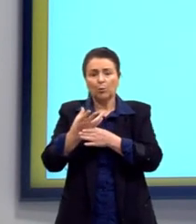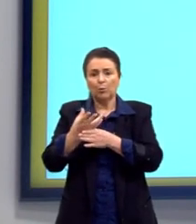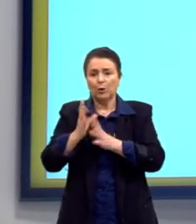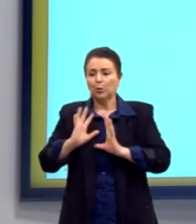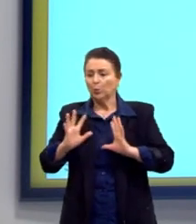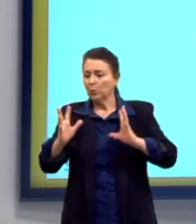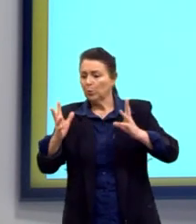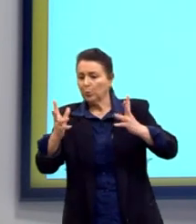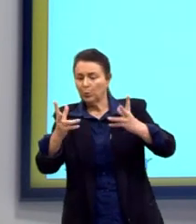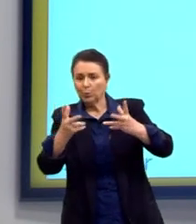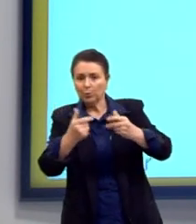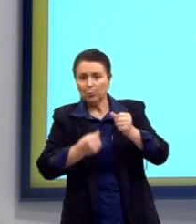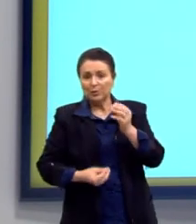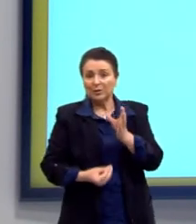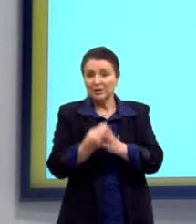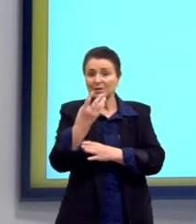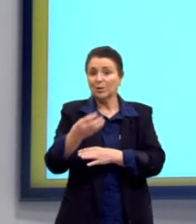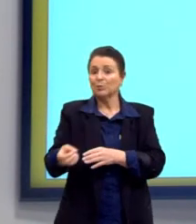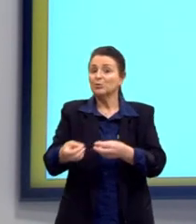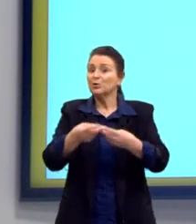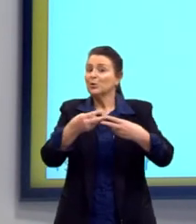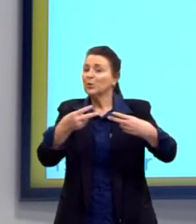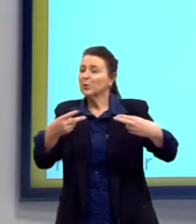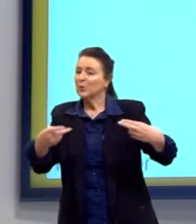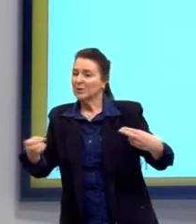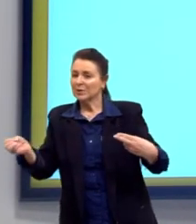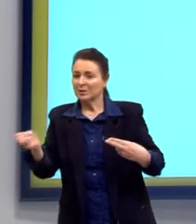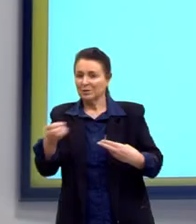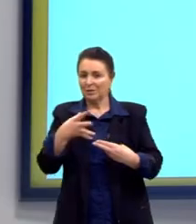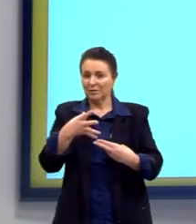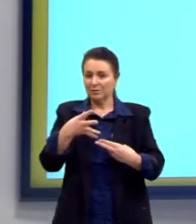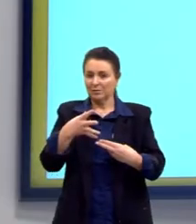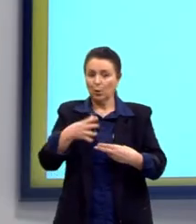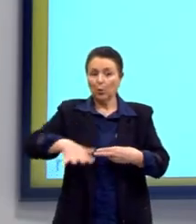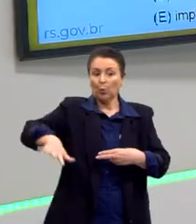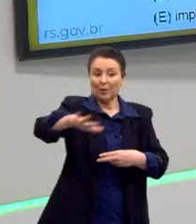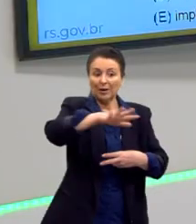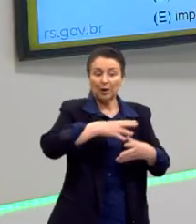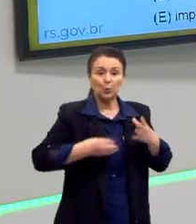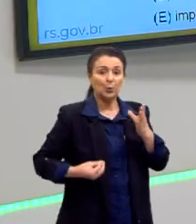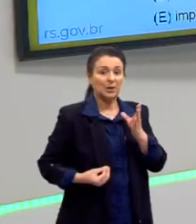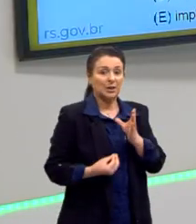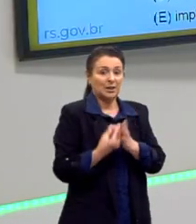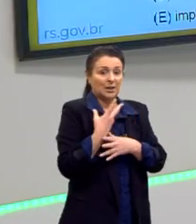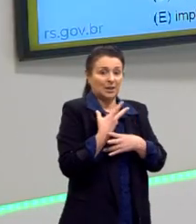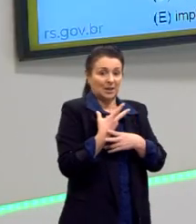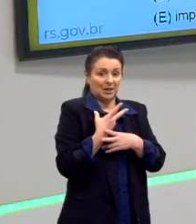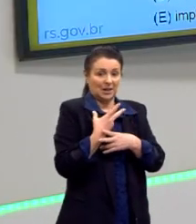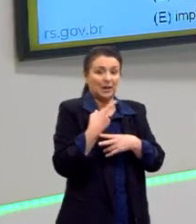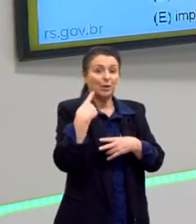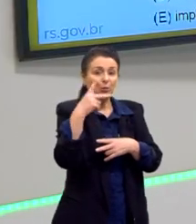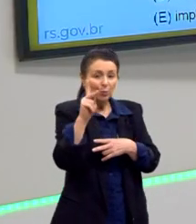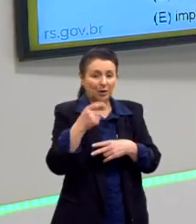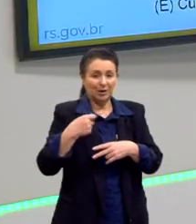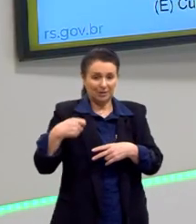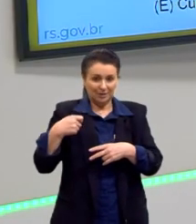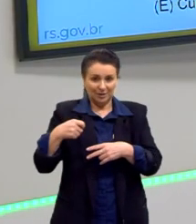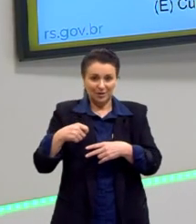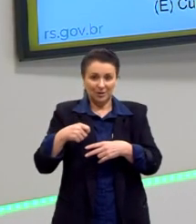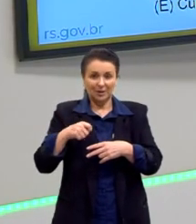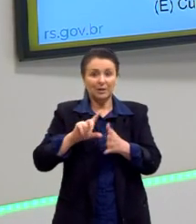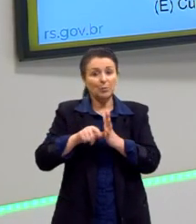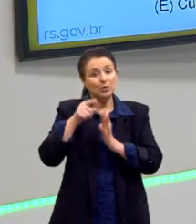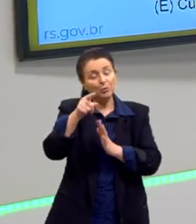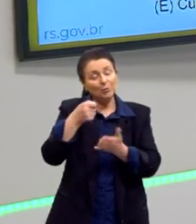criação de novas necessidades então ao mercado cria necessidades e a partir daí nos vende os produtos